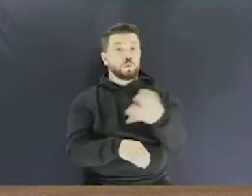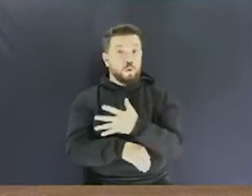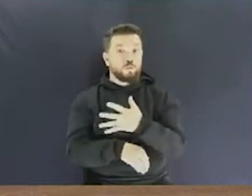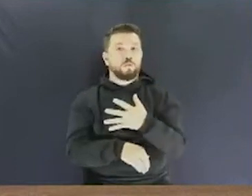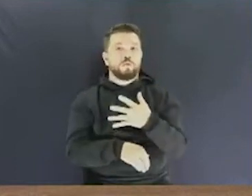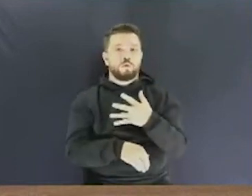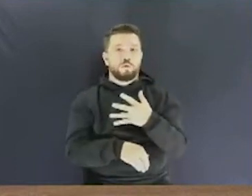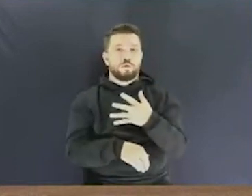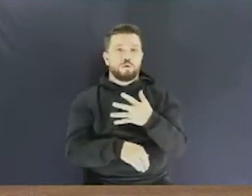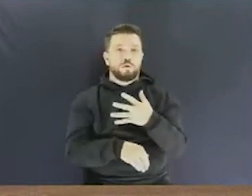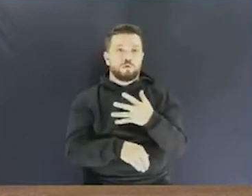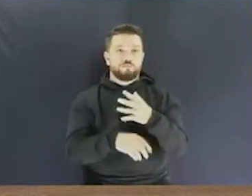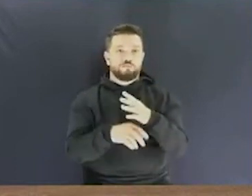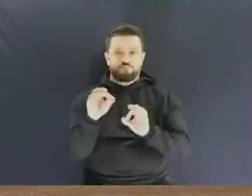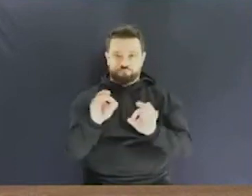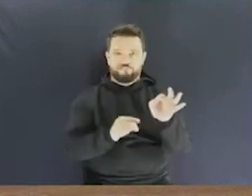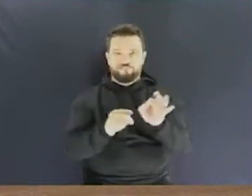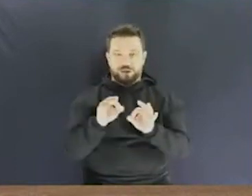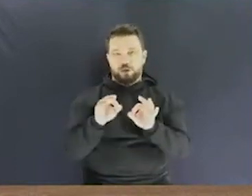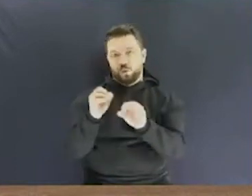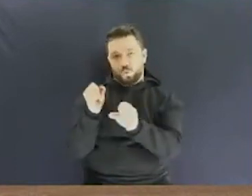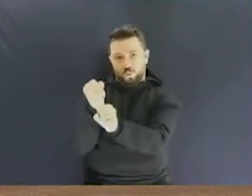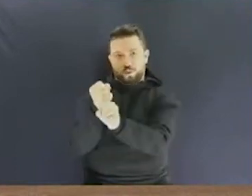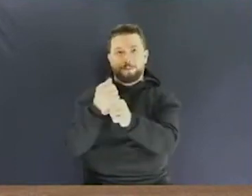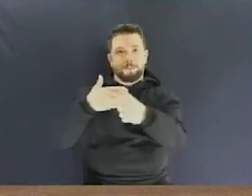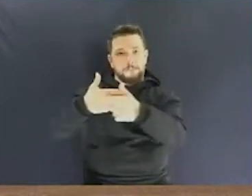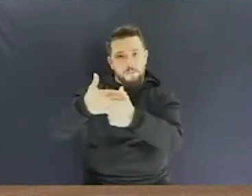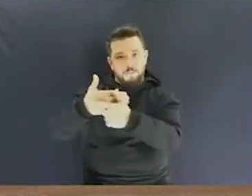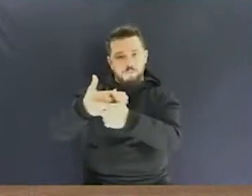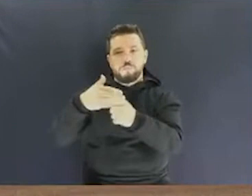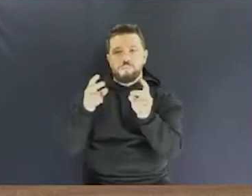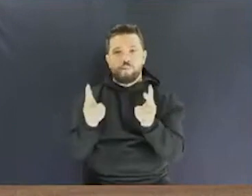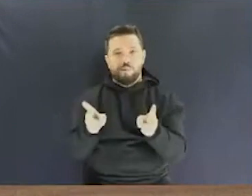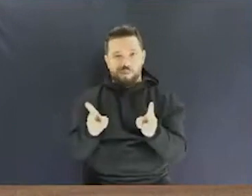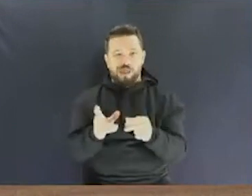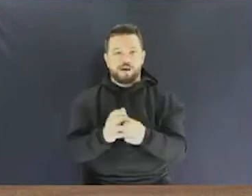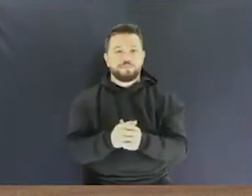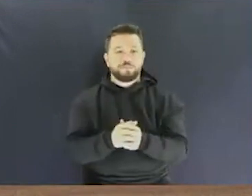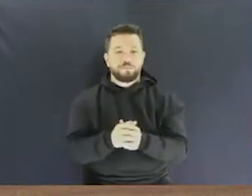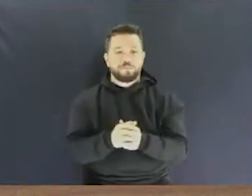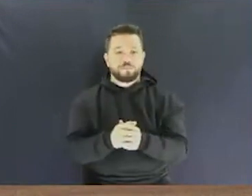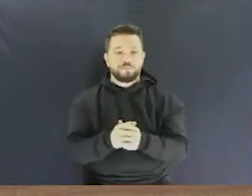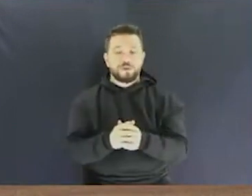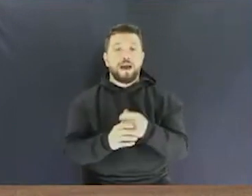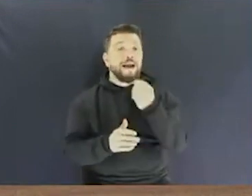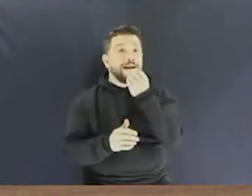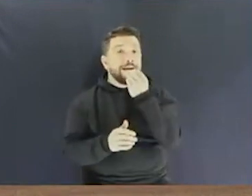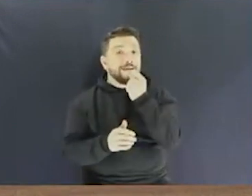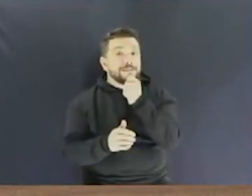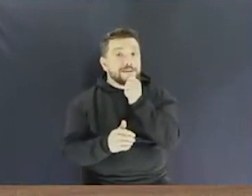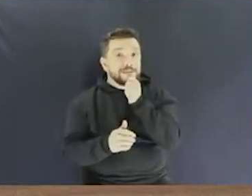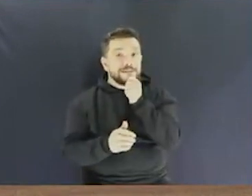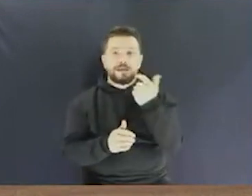o papel, né, no ecocidadão, para se ter a separação, e não está acontecendo ainda, ou está se esperando